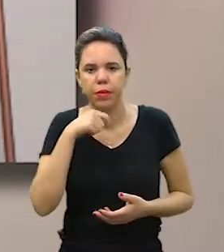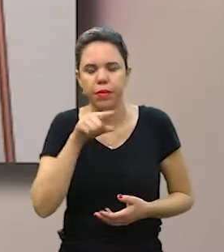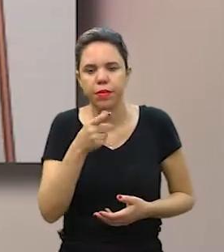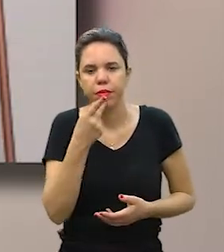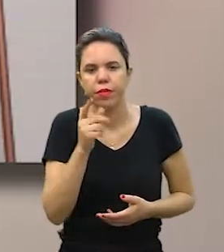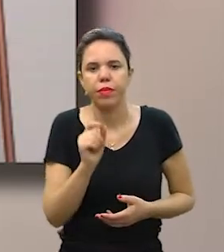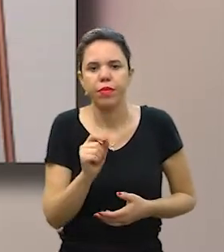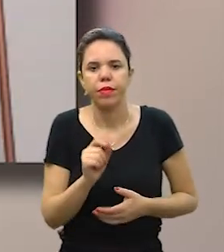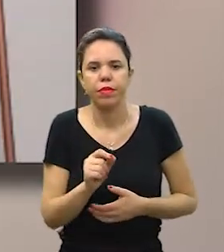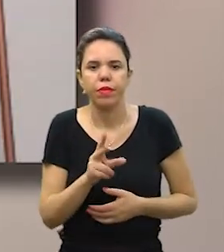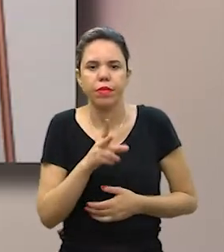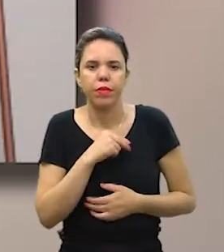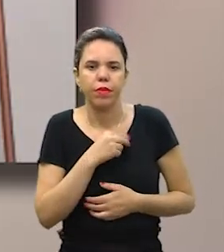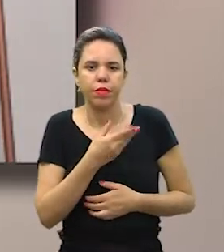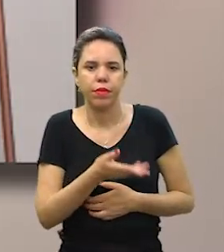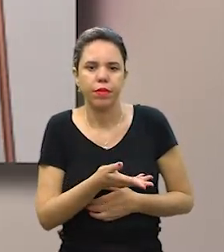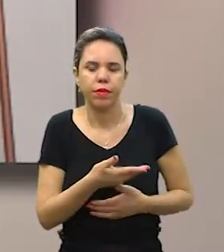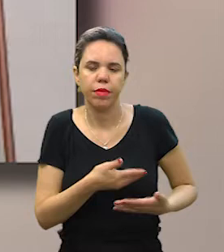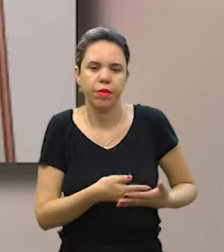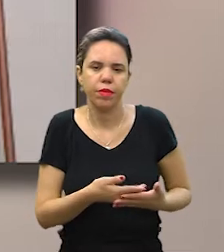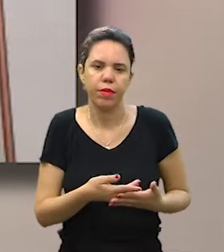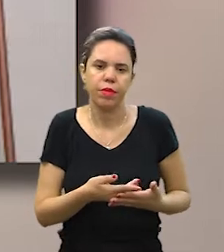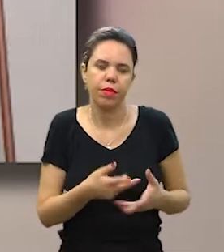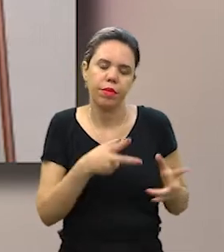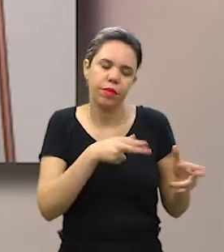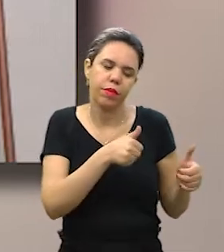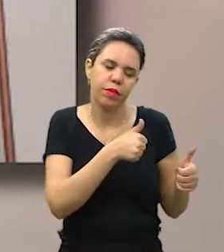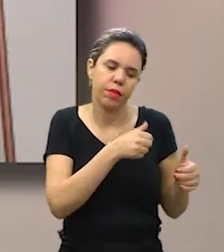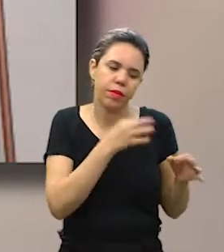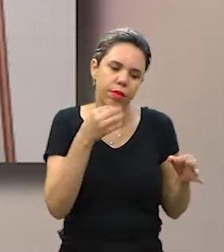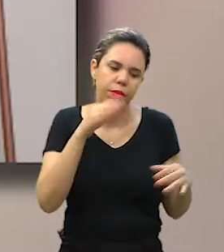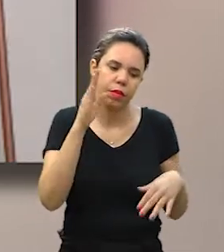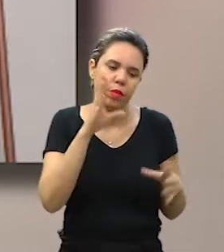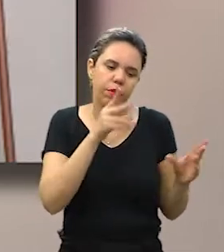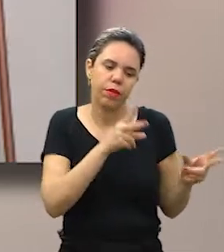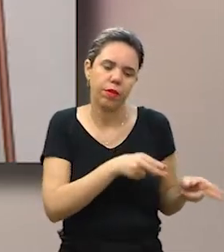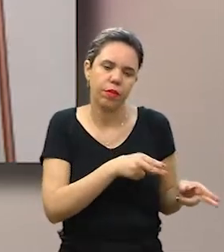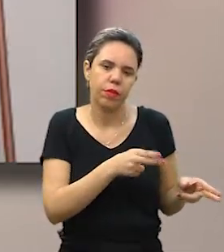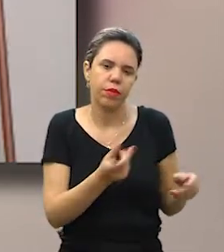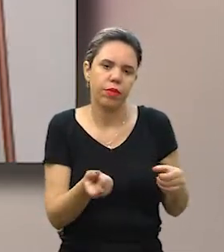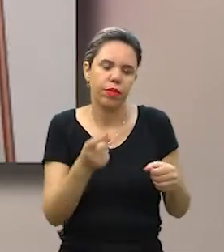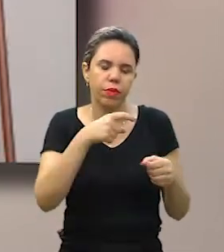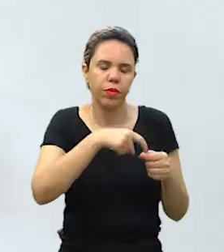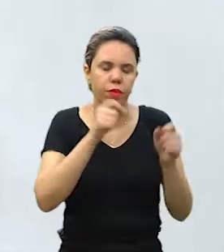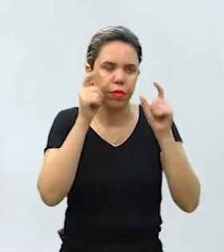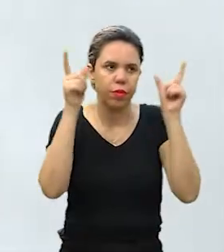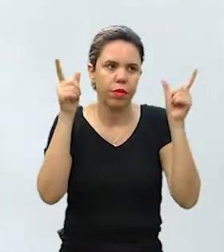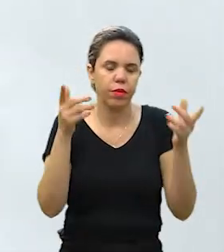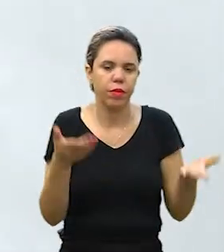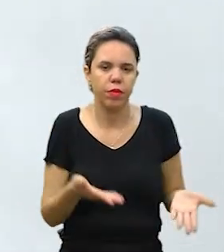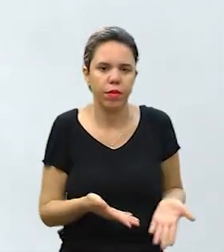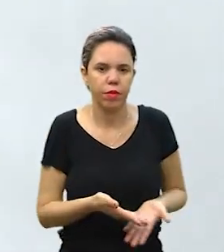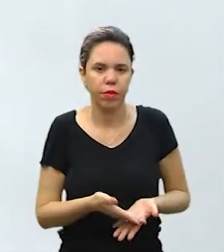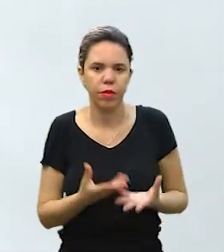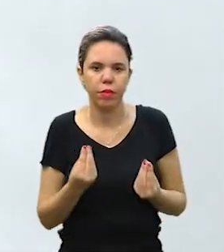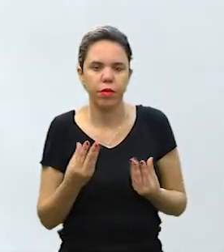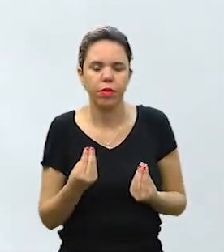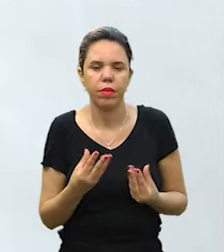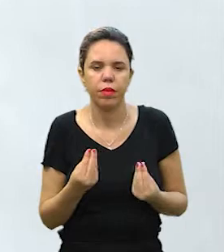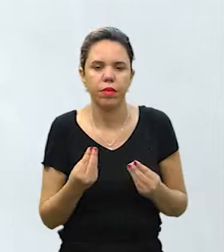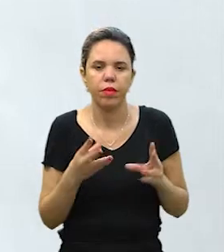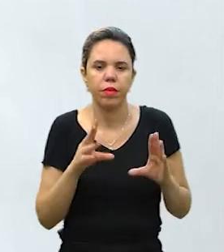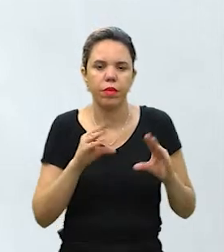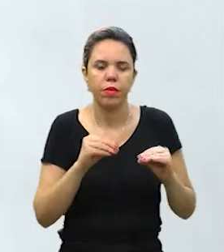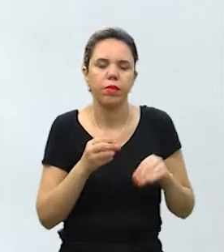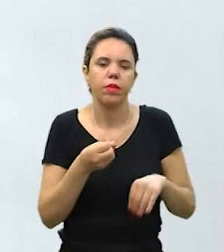mães falam assim: nossa, o meu bebê ele estava dormindo mais à noite, ele voltou a acordar muito